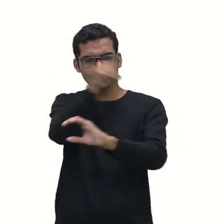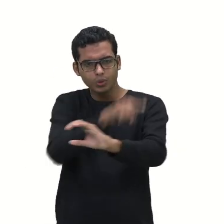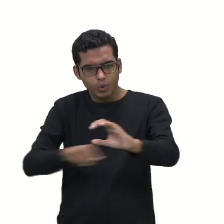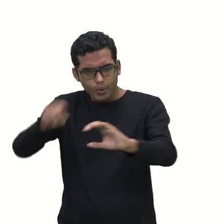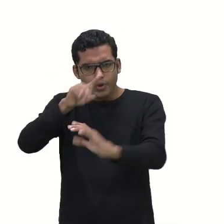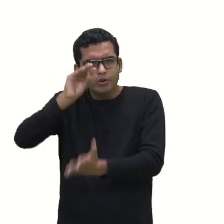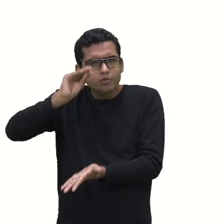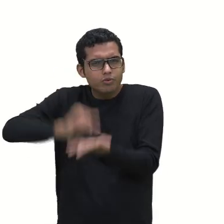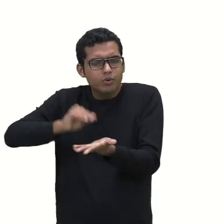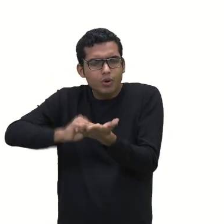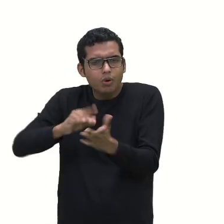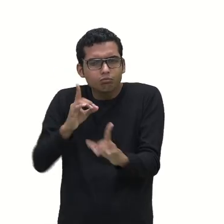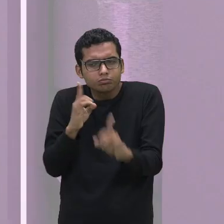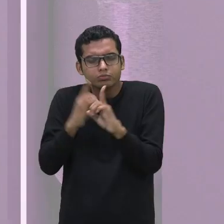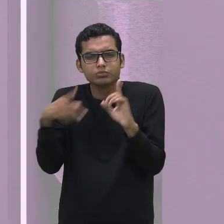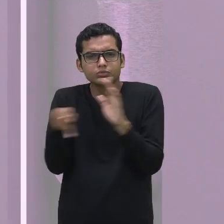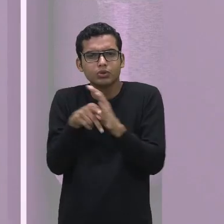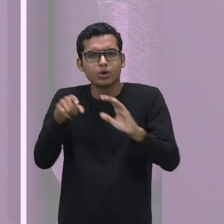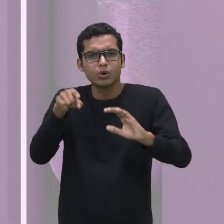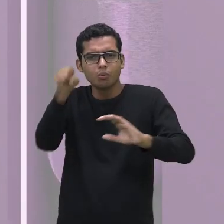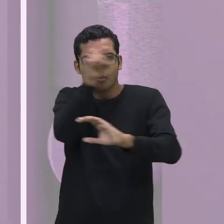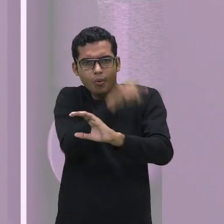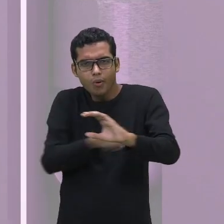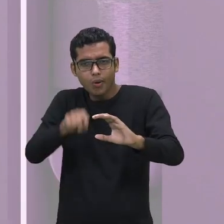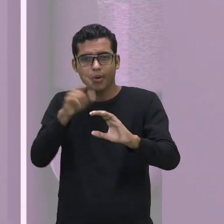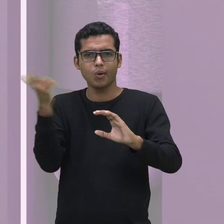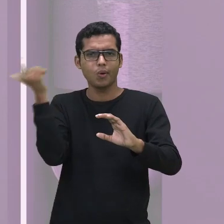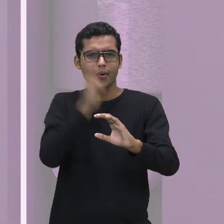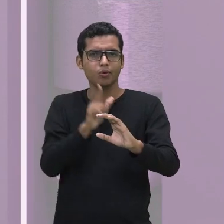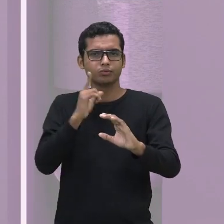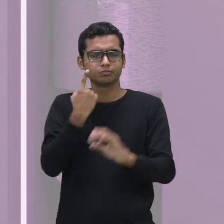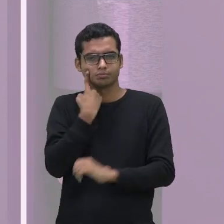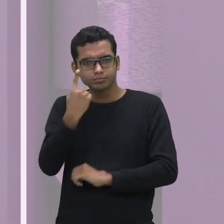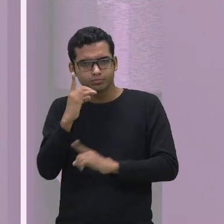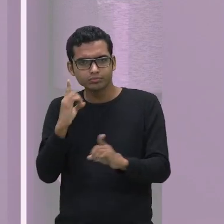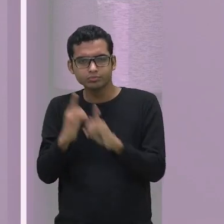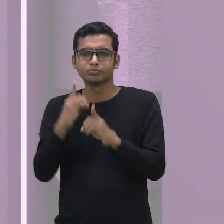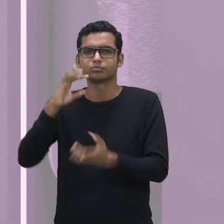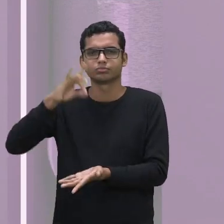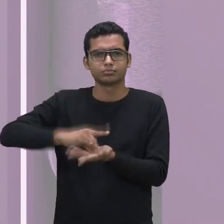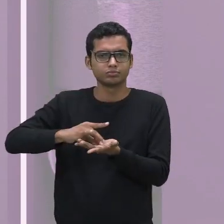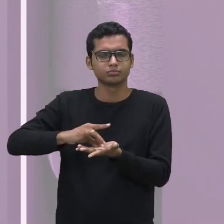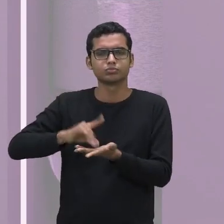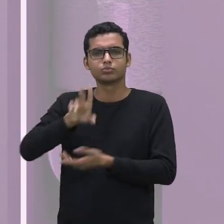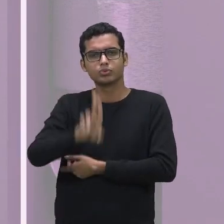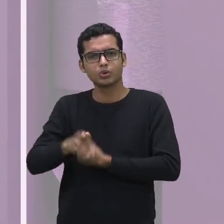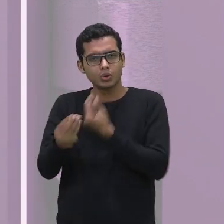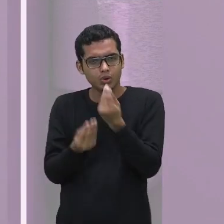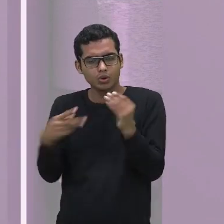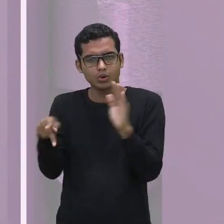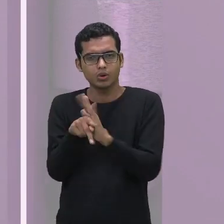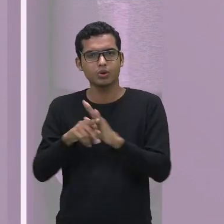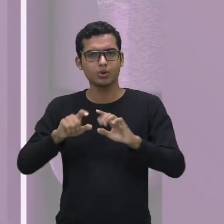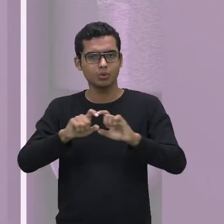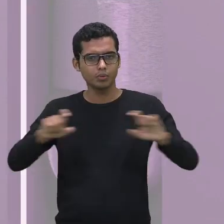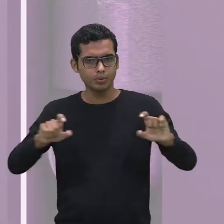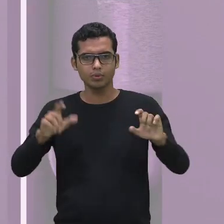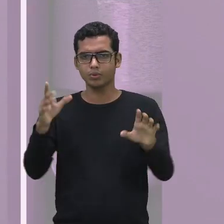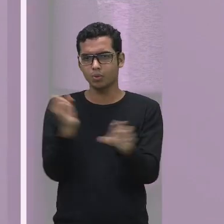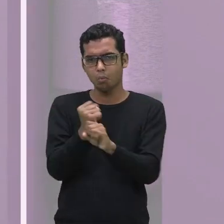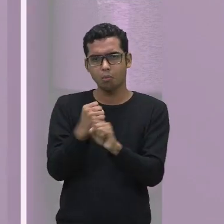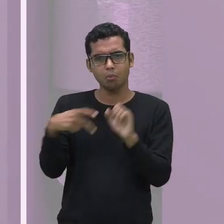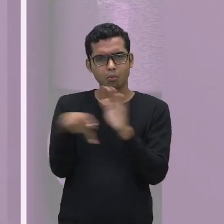então encontrar a medida do raio maior e nós encontramos justamente aí através da nossa expressão que calcula